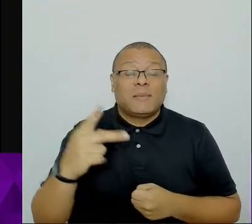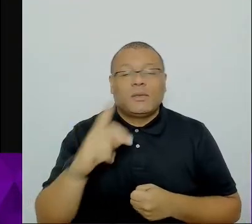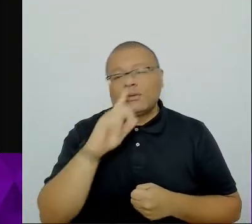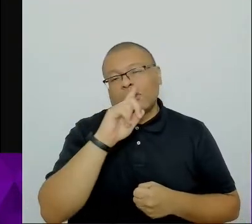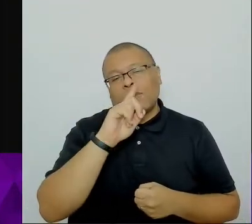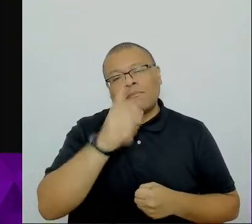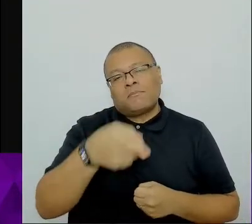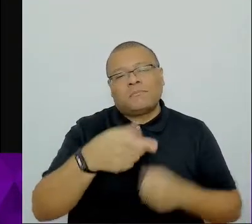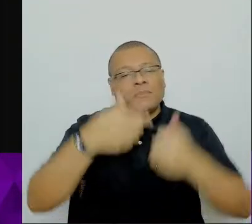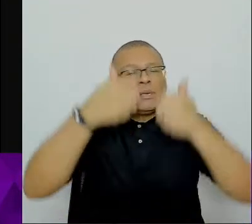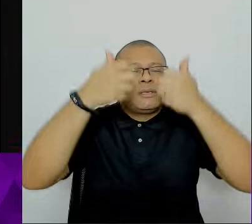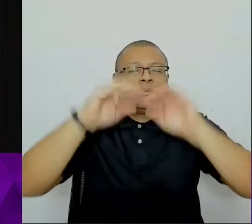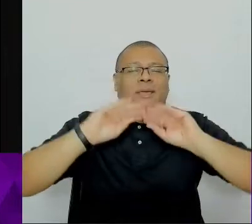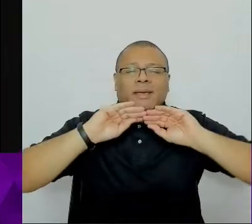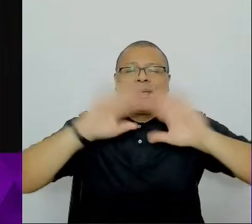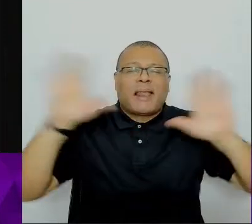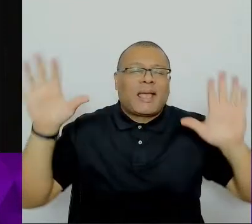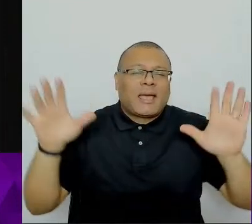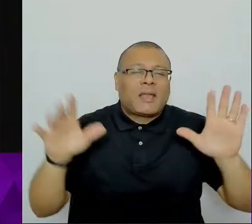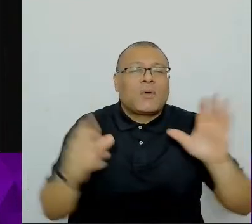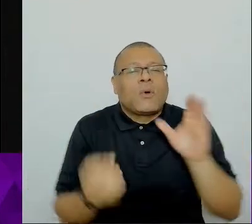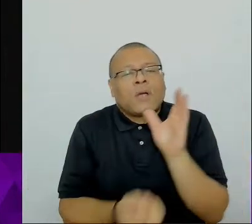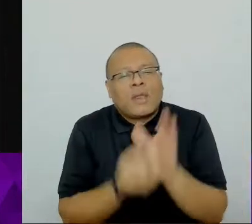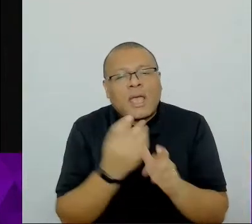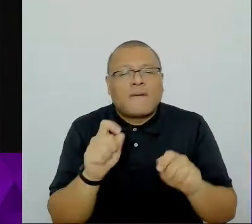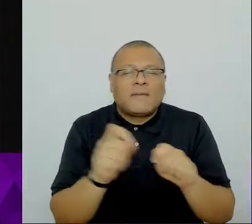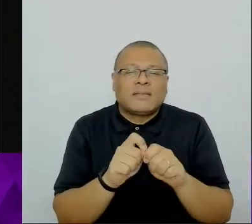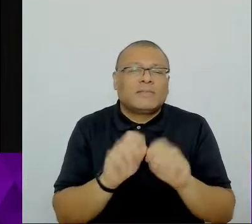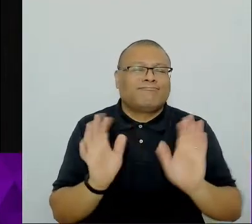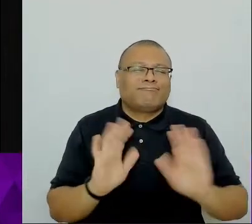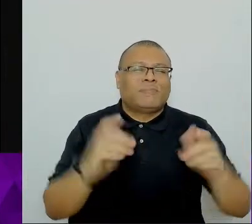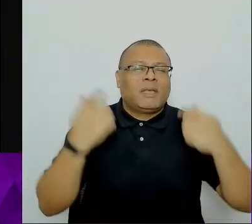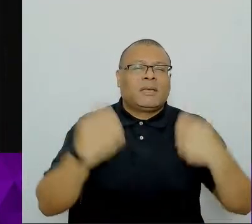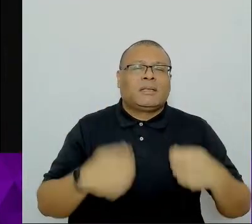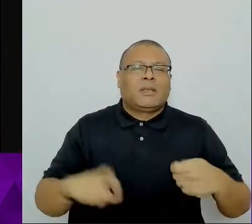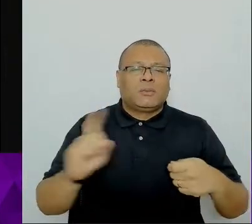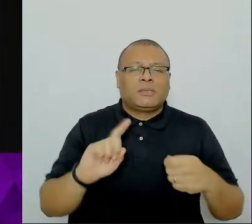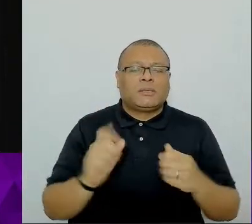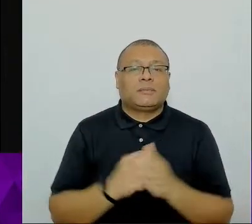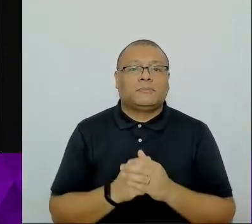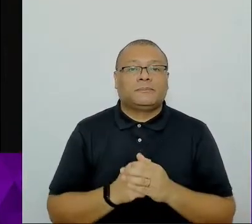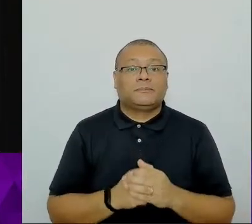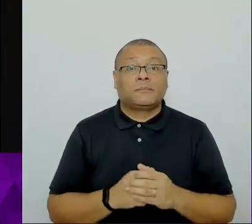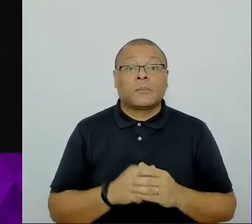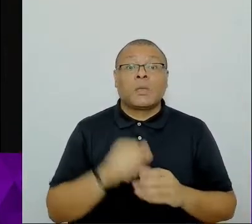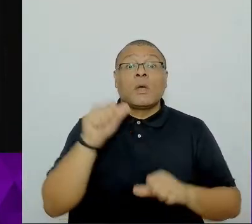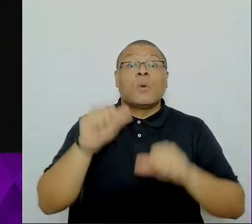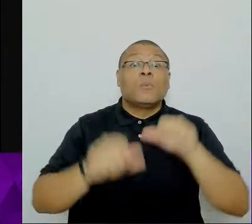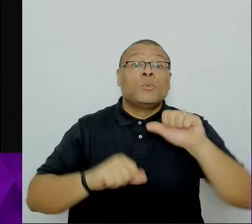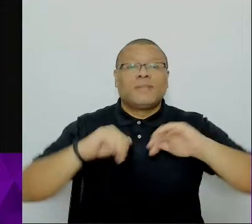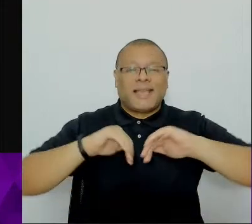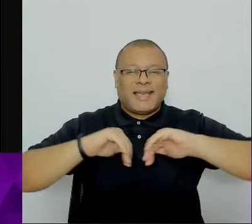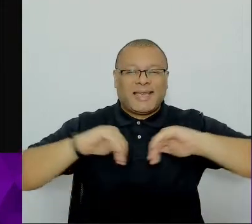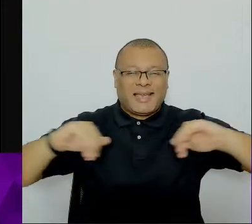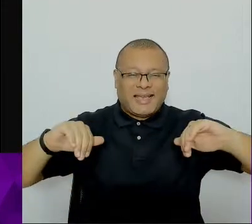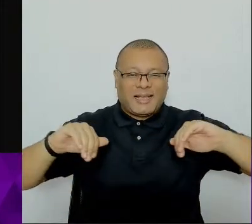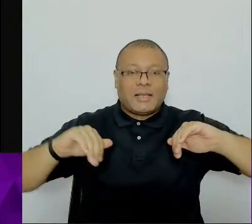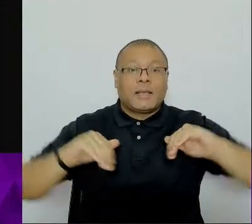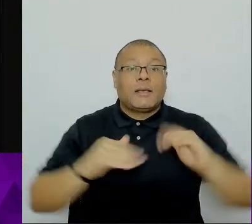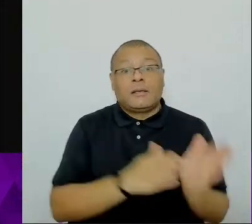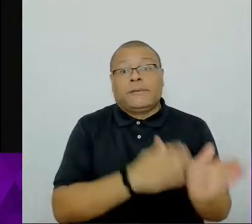precisa colocar o tipo de ação que você quer fazer dentro da sua URL. E também quebrar esse caminho de